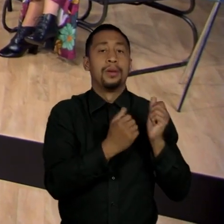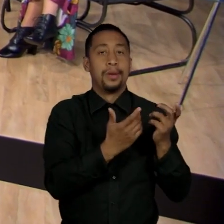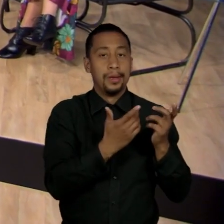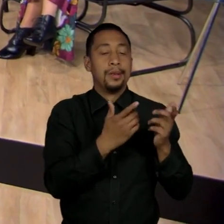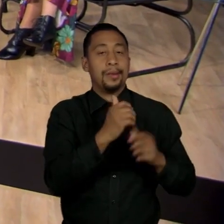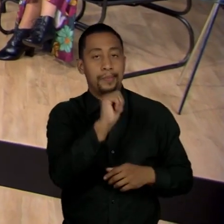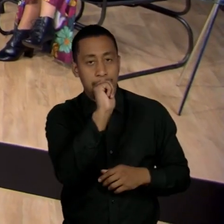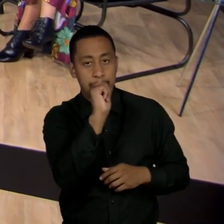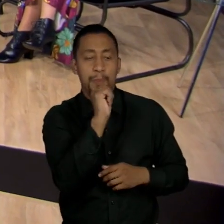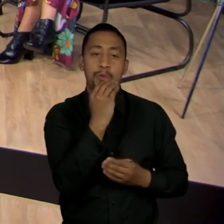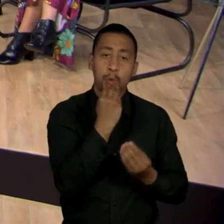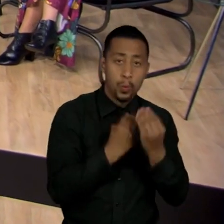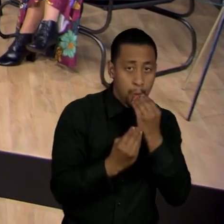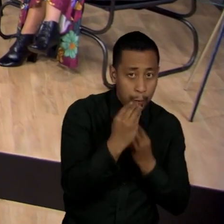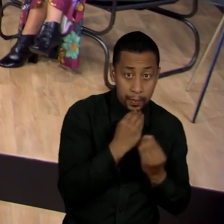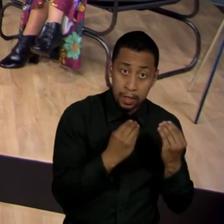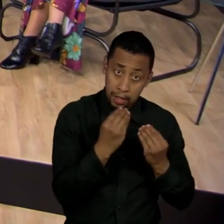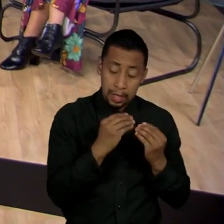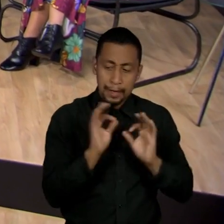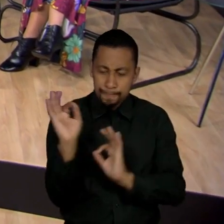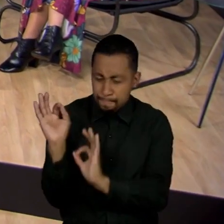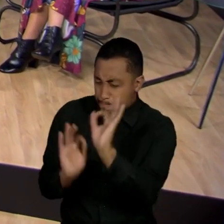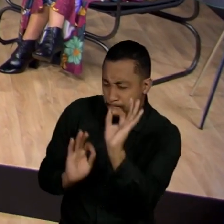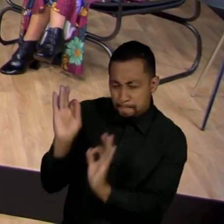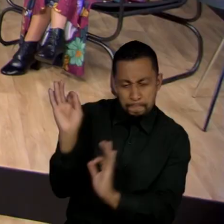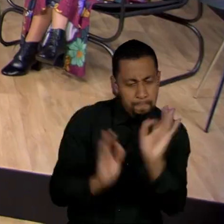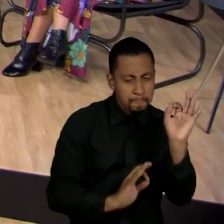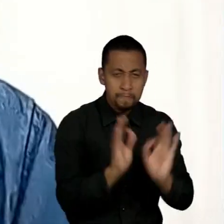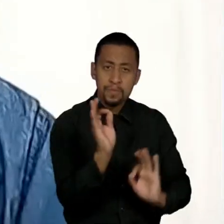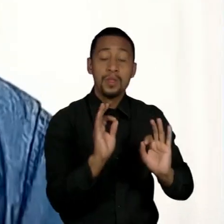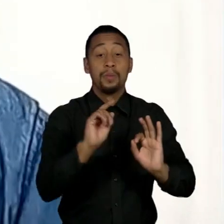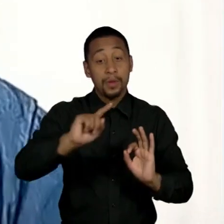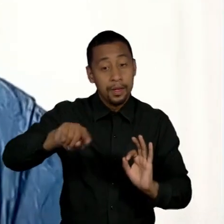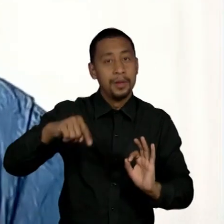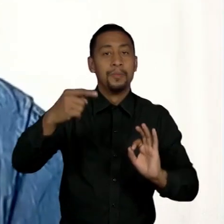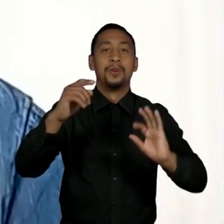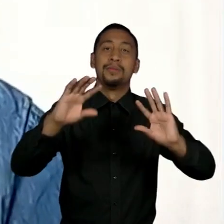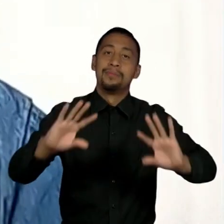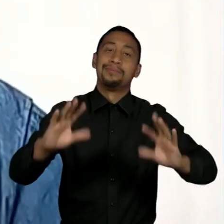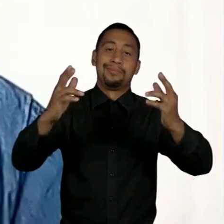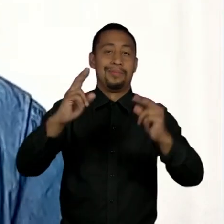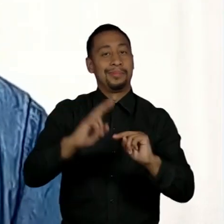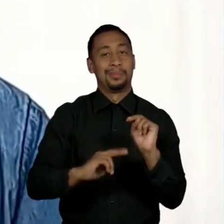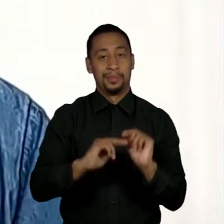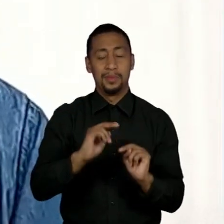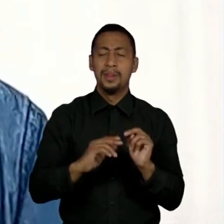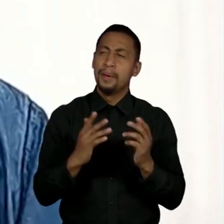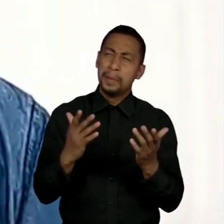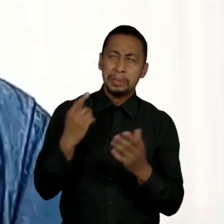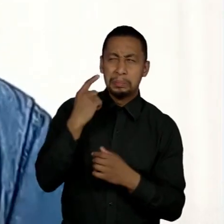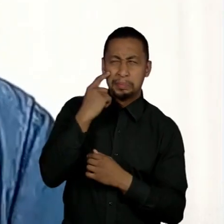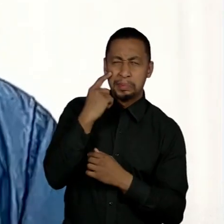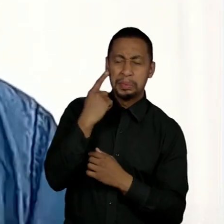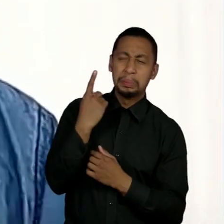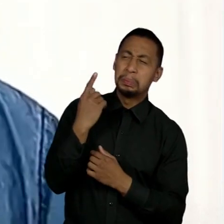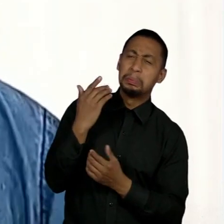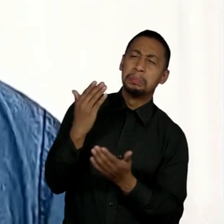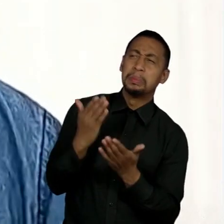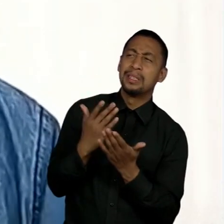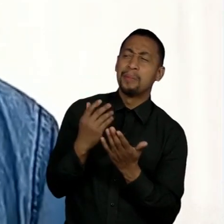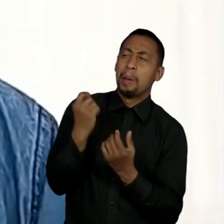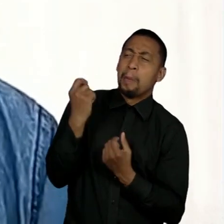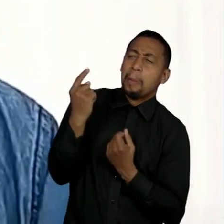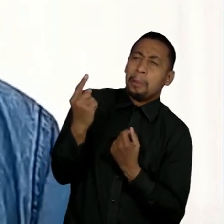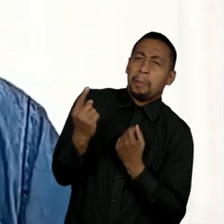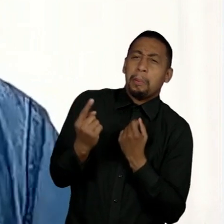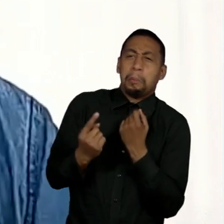estrutura que se monta para atender aquela demanda, que parece ser uma demanda sazonal, mas ela se estrutura muito